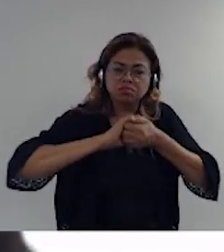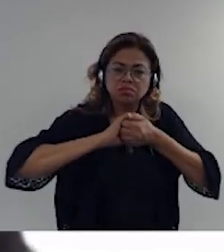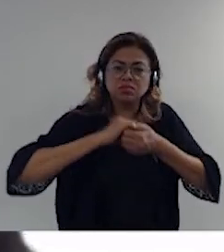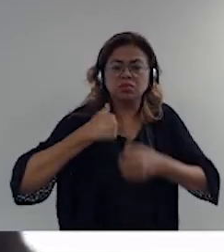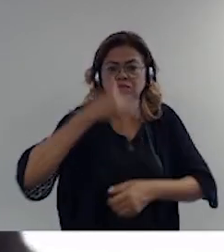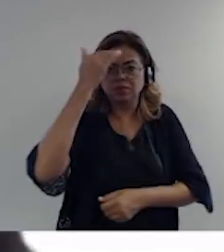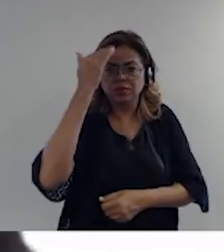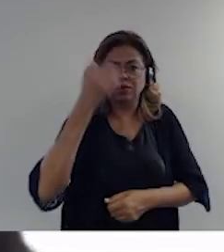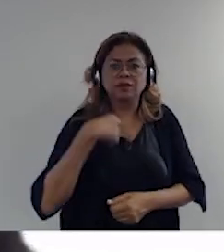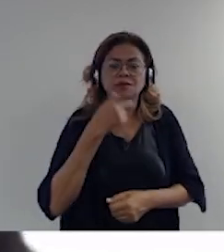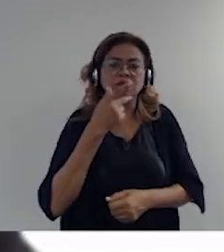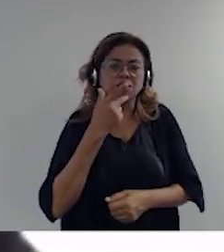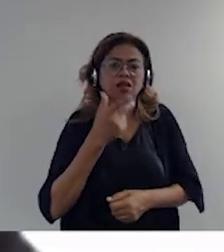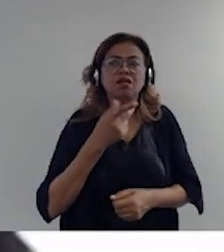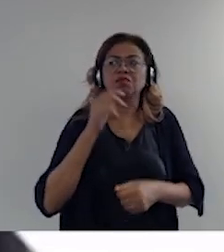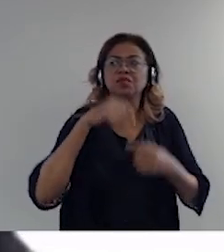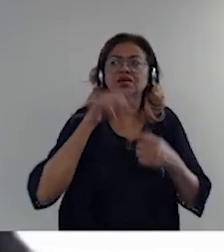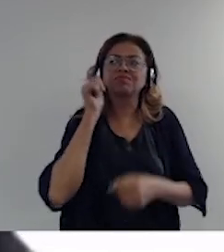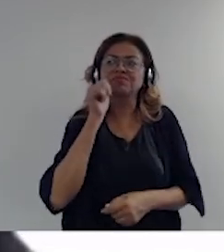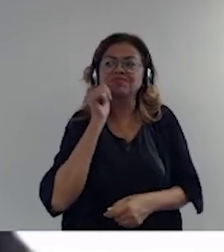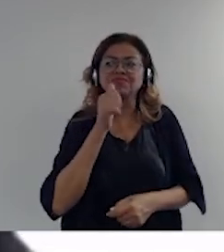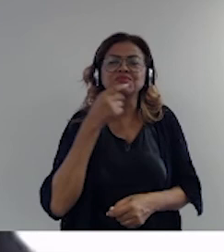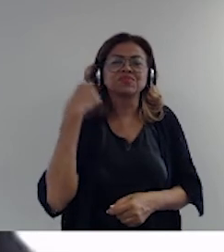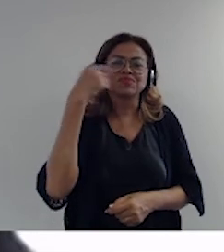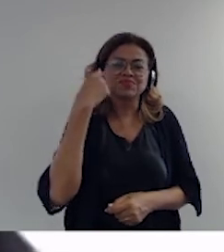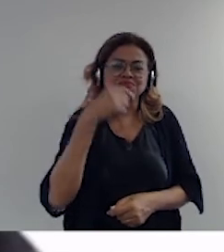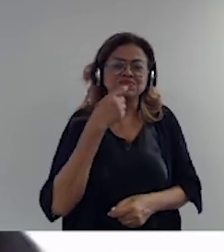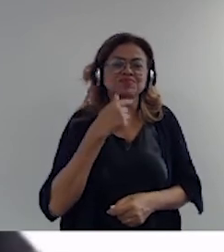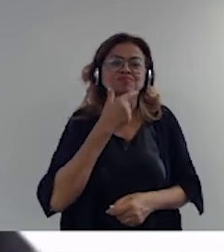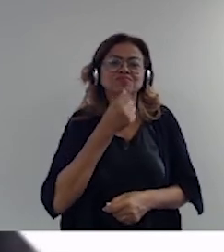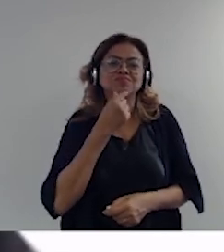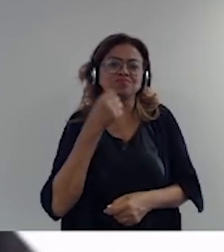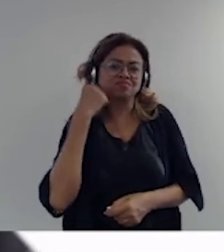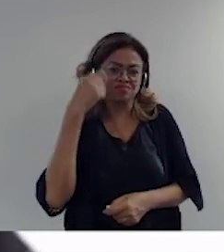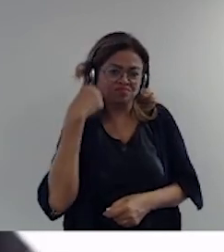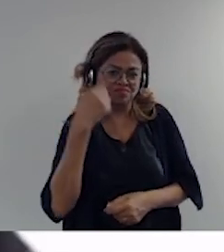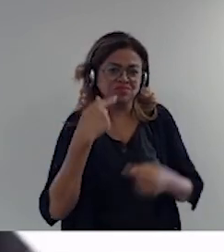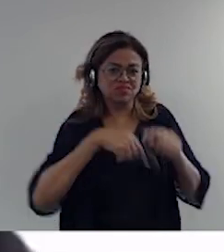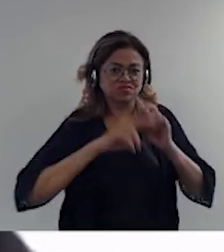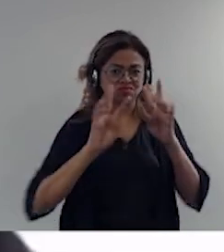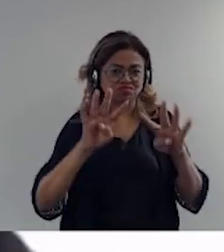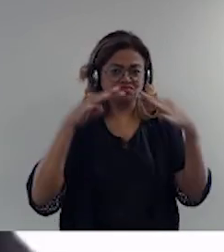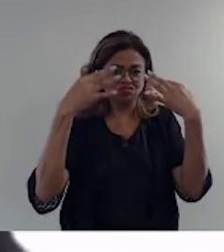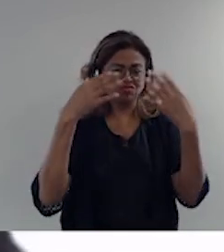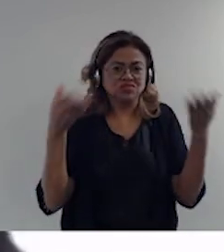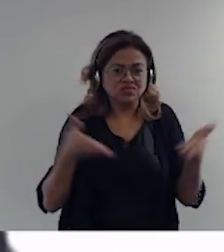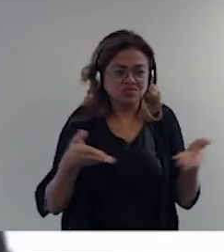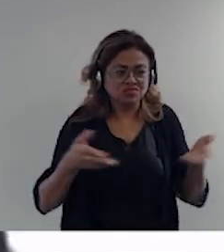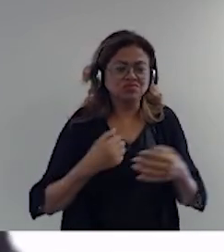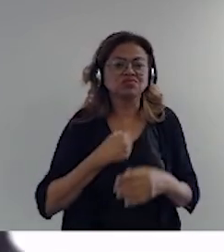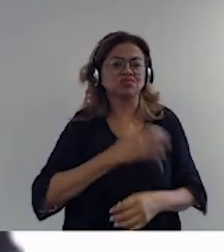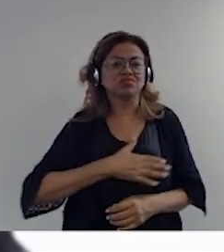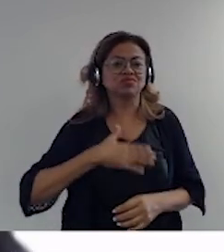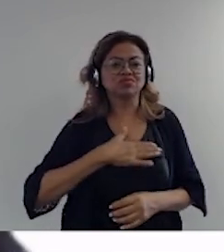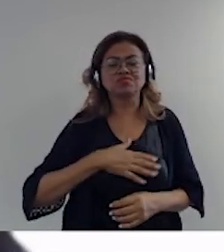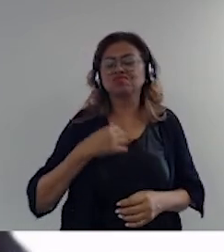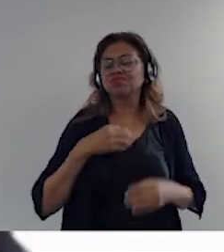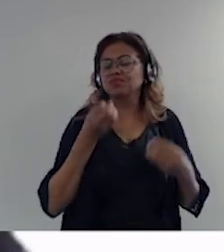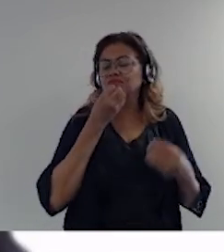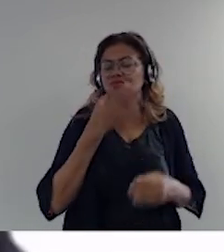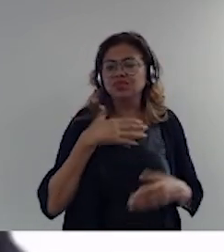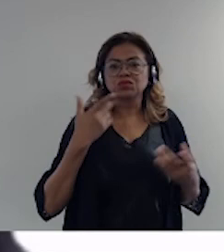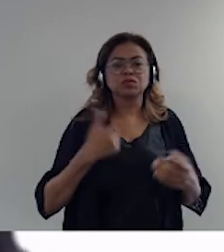falar para advogadas e advogados que nos assistem. Satisfação essa sobre maneira